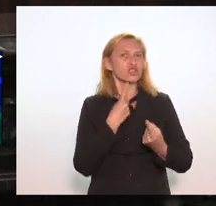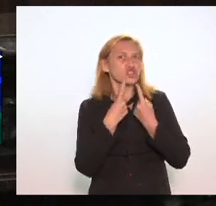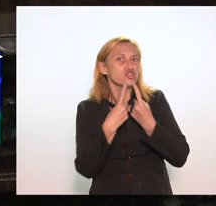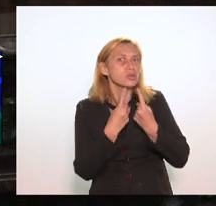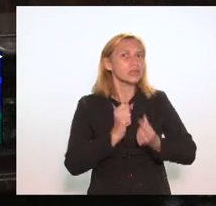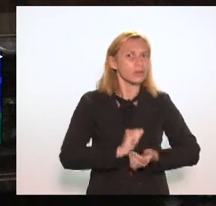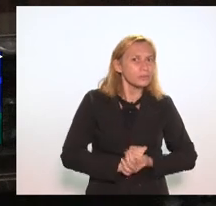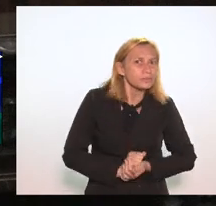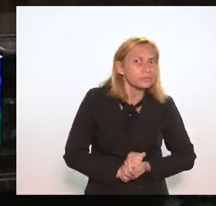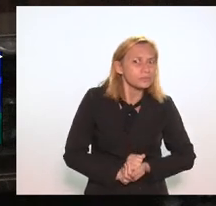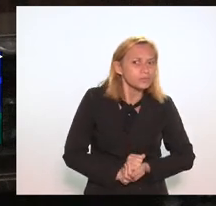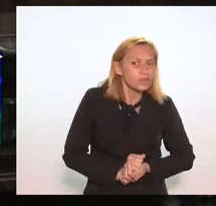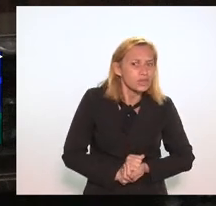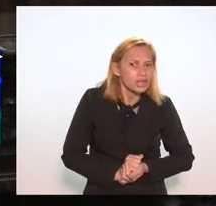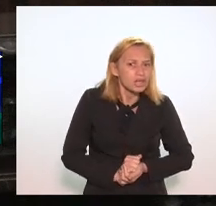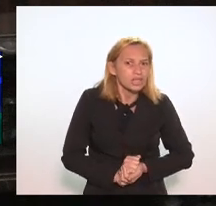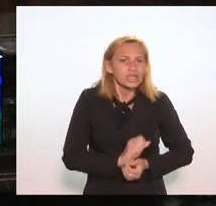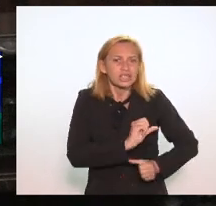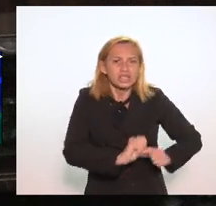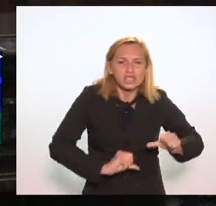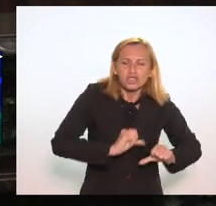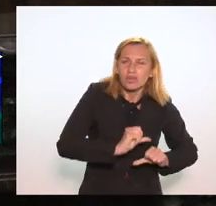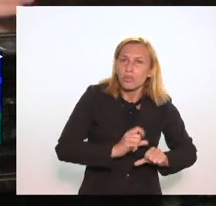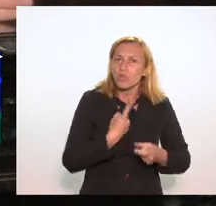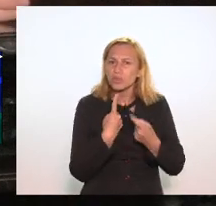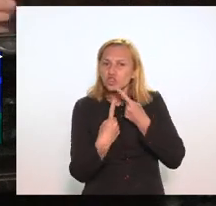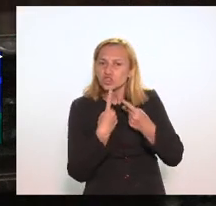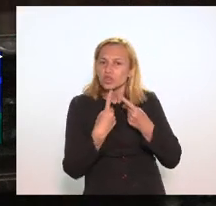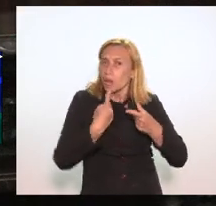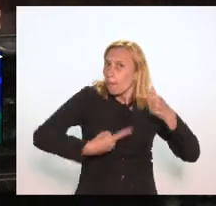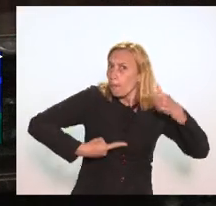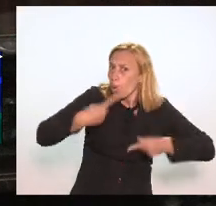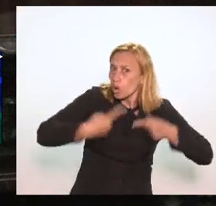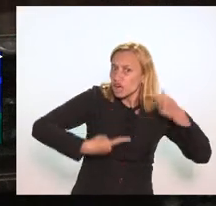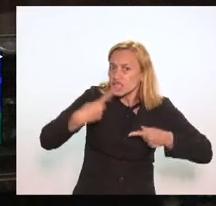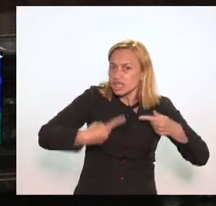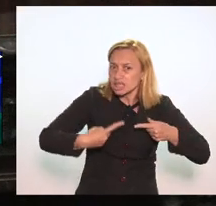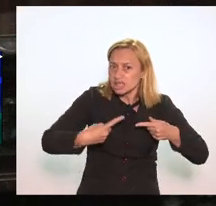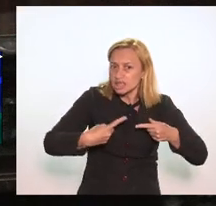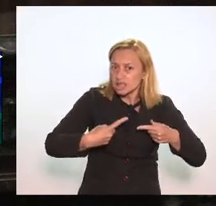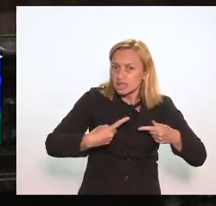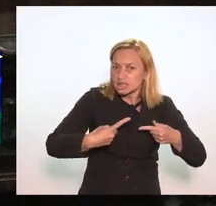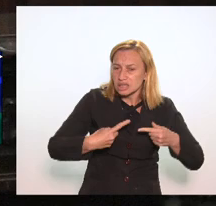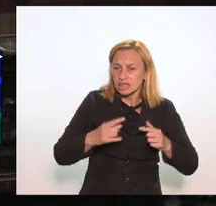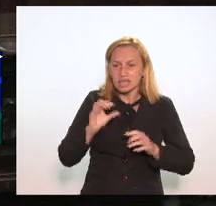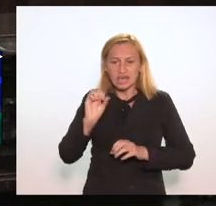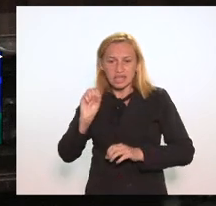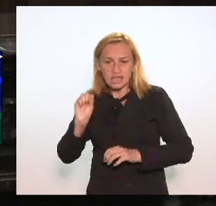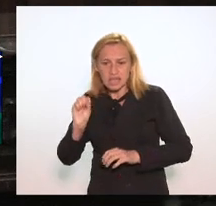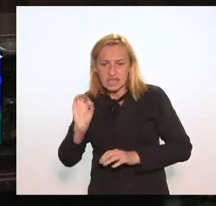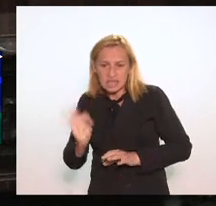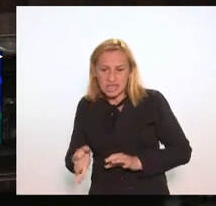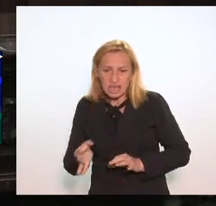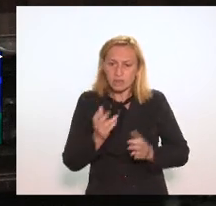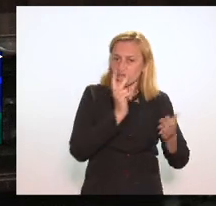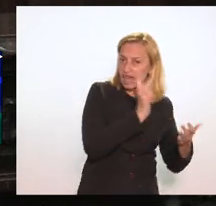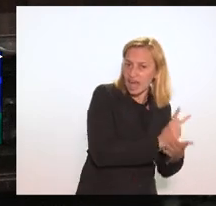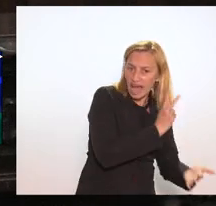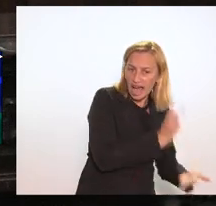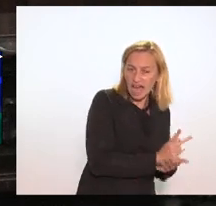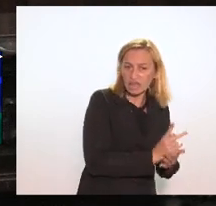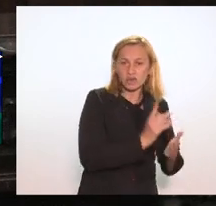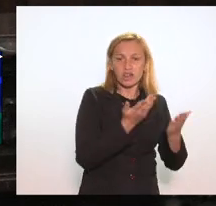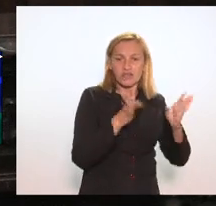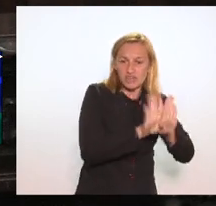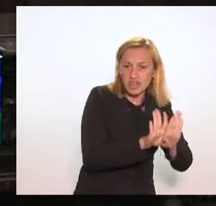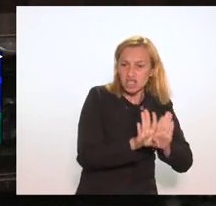discussão em que se transformou numa discussão política e presenciais e não essenciais que tem que fechar o louco então é isso é